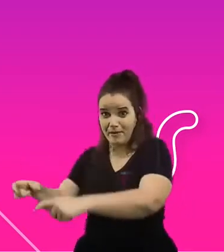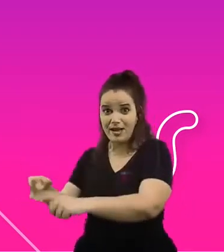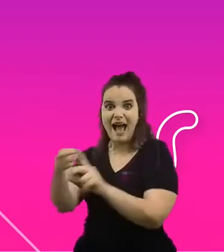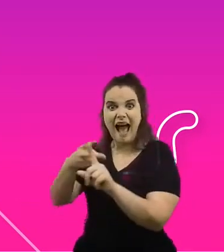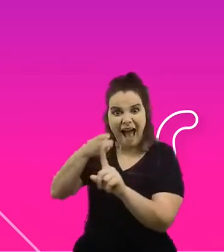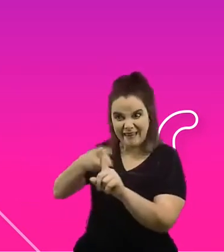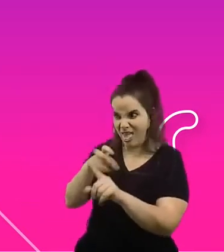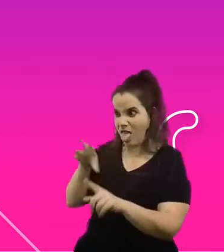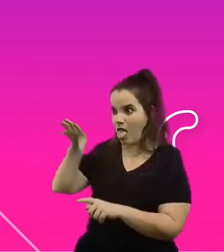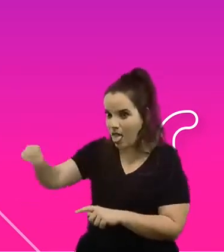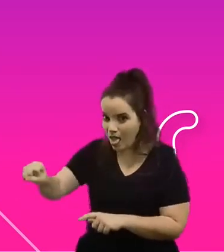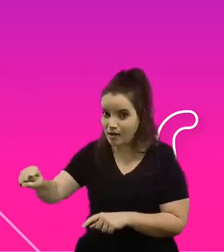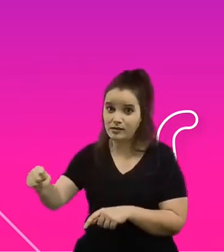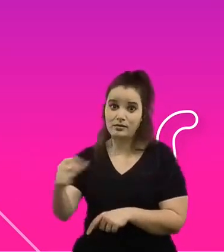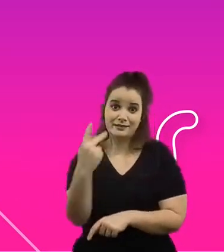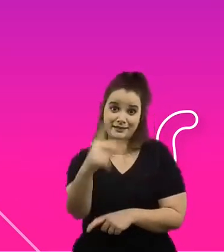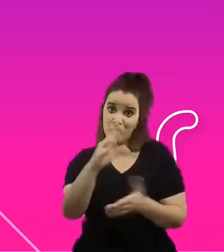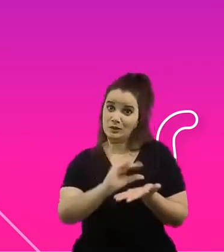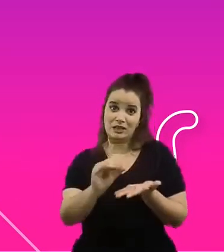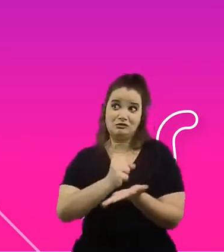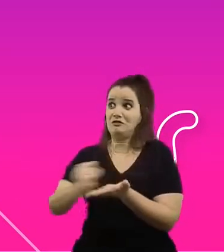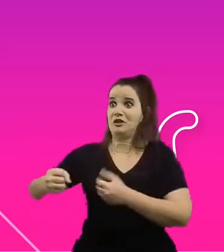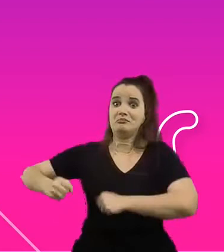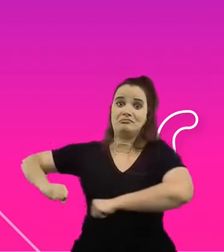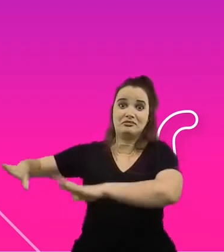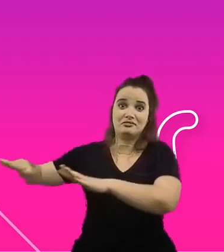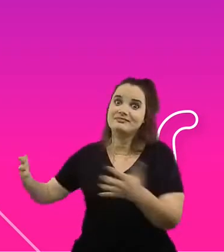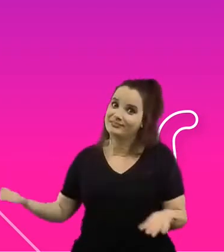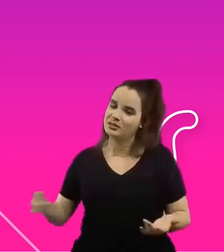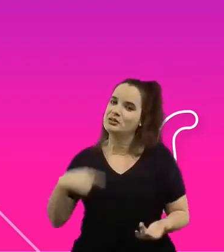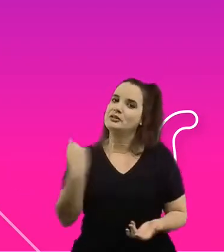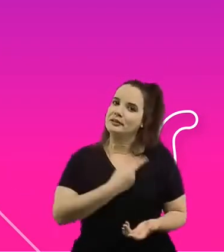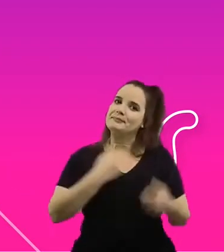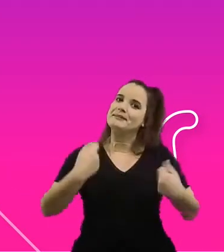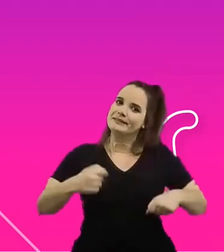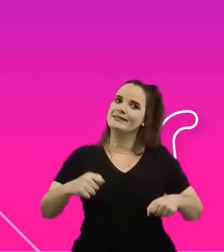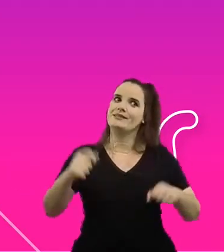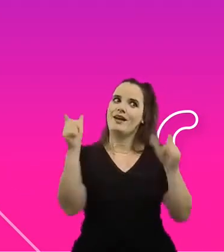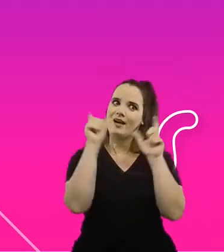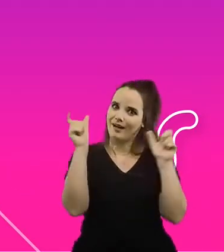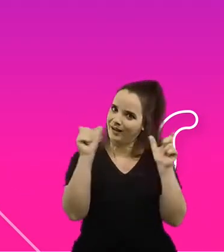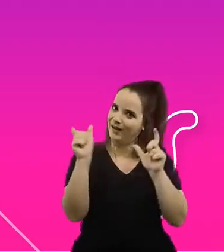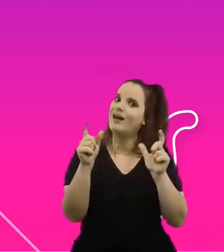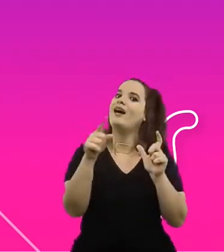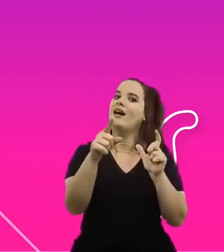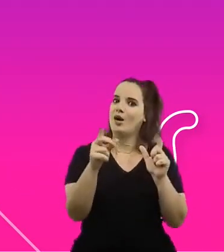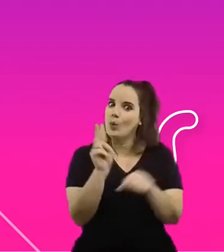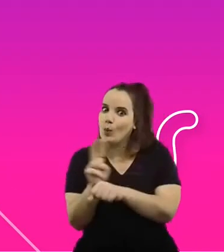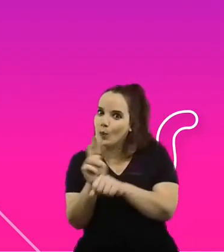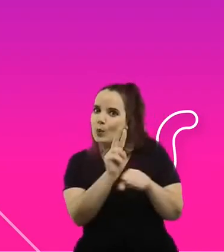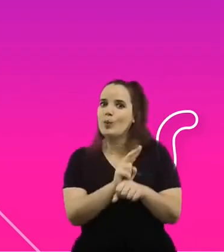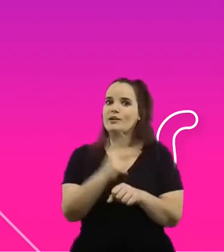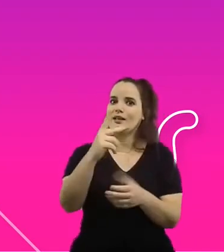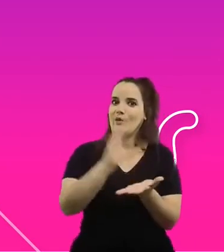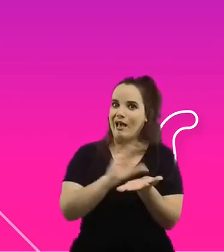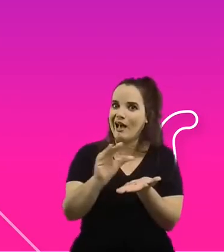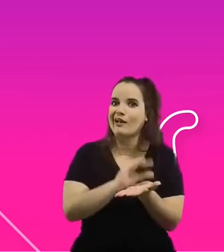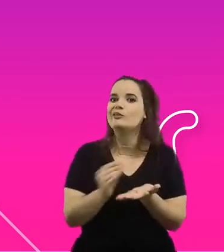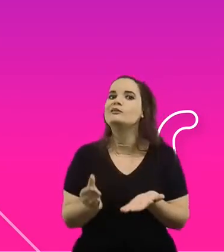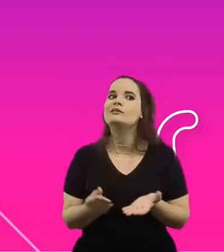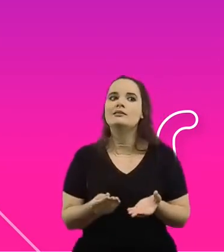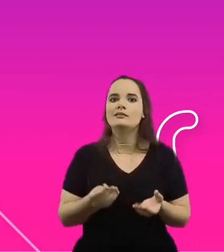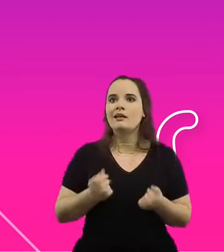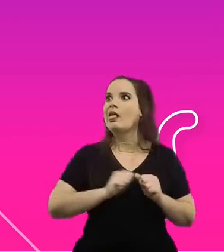ser bastante atento ao que é que a gente está fazendo com nossa informação pessoal e para quem a gente está dando essa informação. E